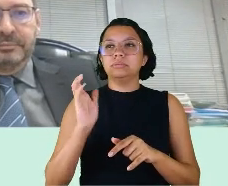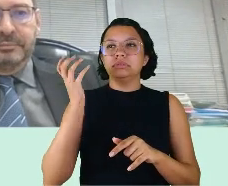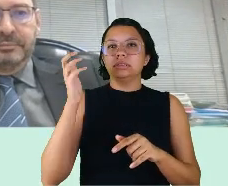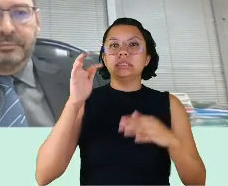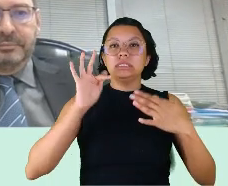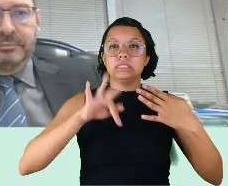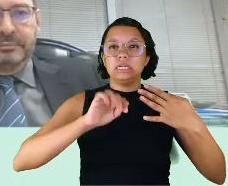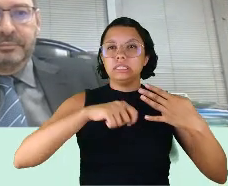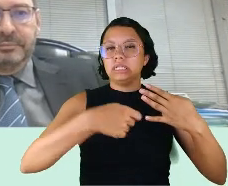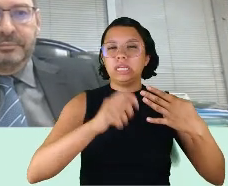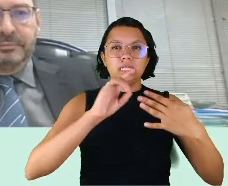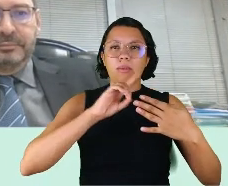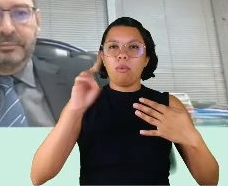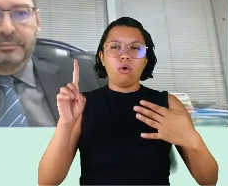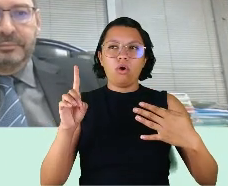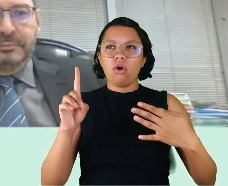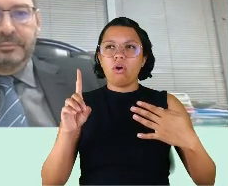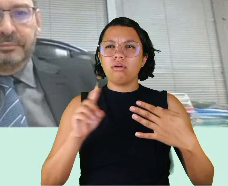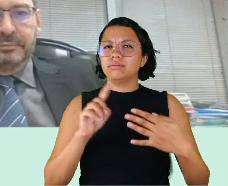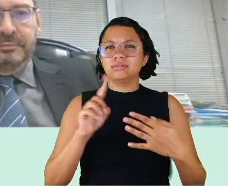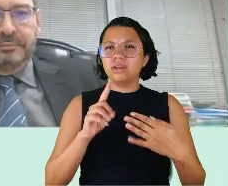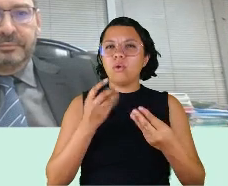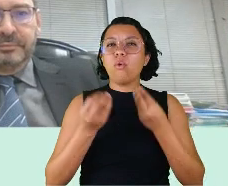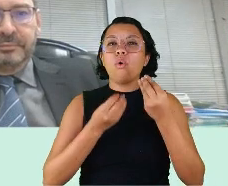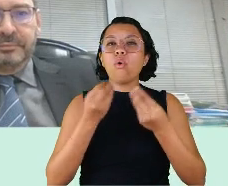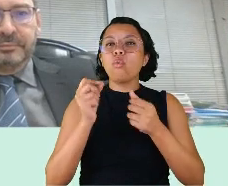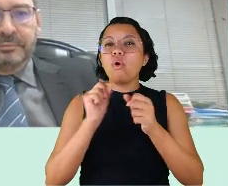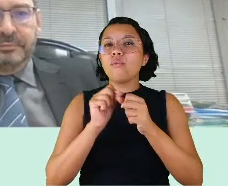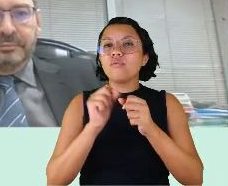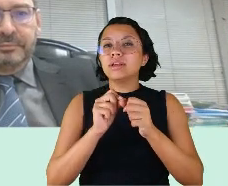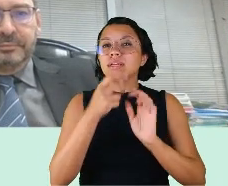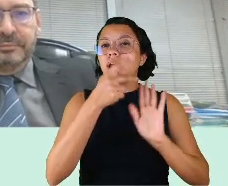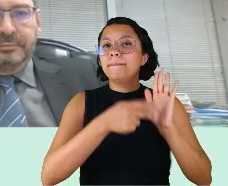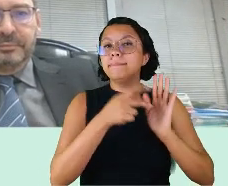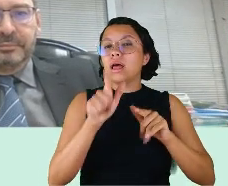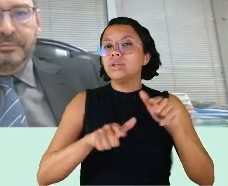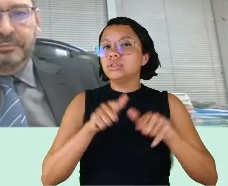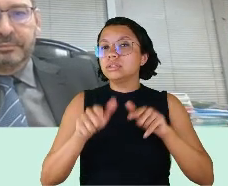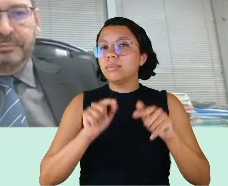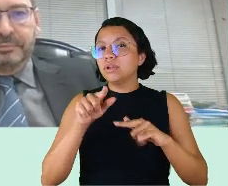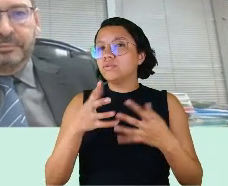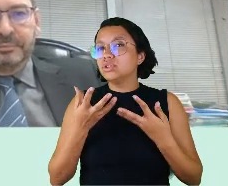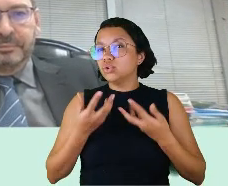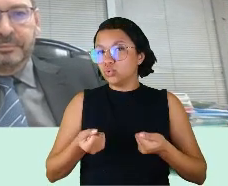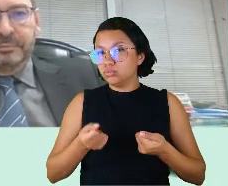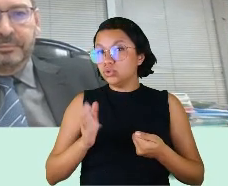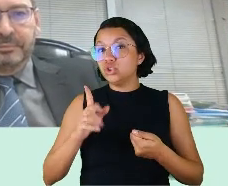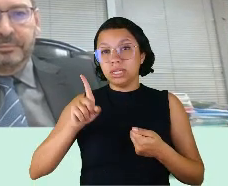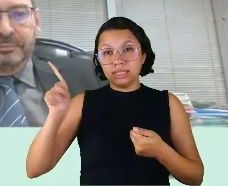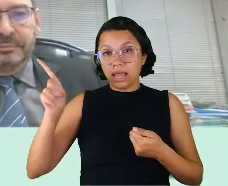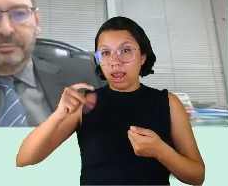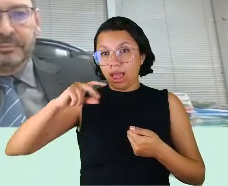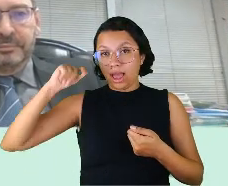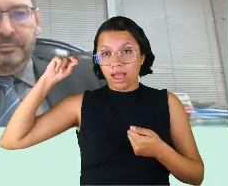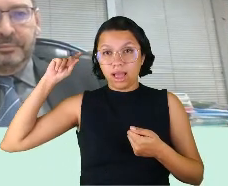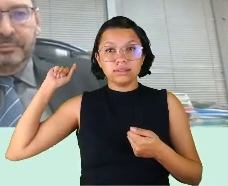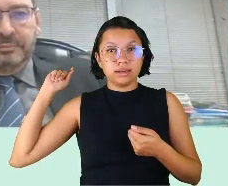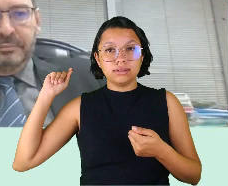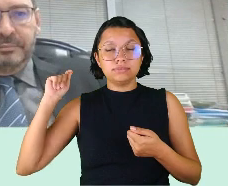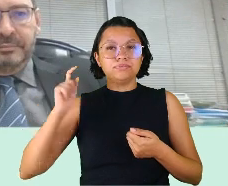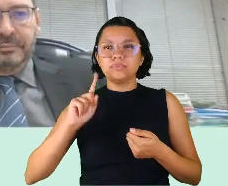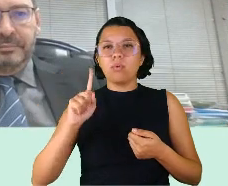dia. Não é isso. Como é que você vai cumprir aquele plano de trabalho que você assumiu, que já está lá para